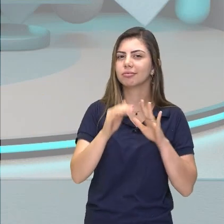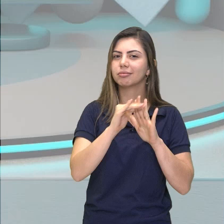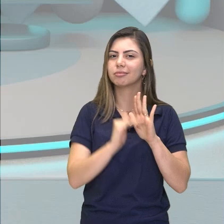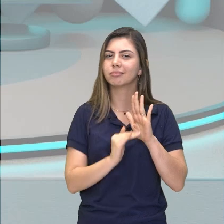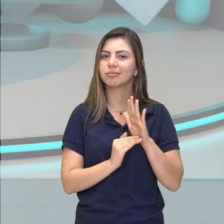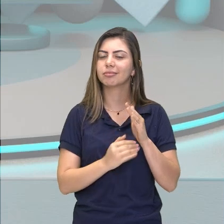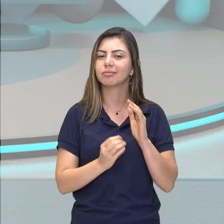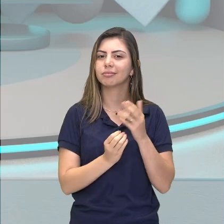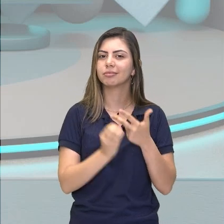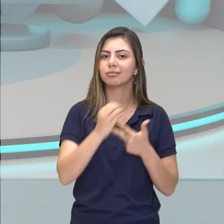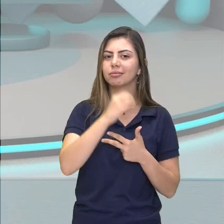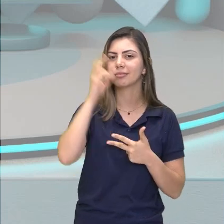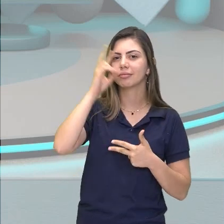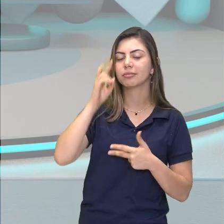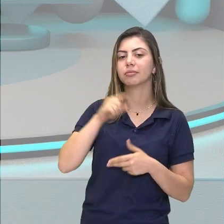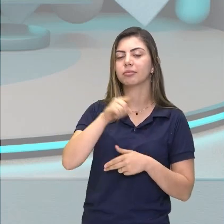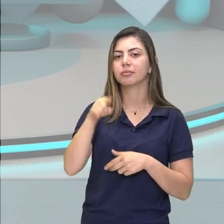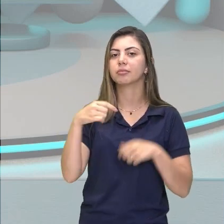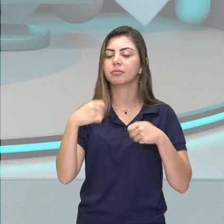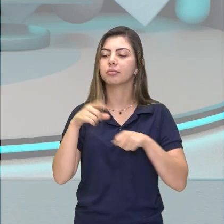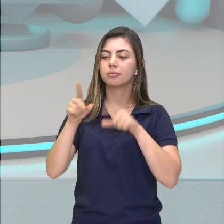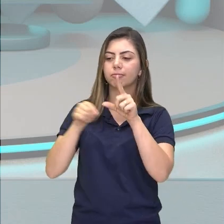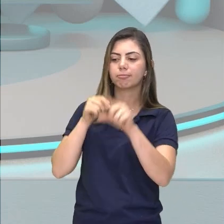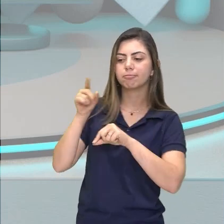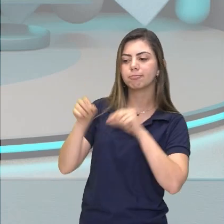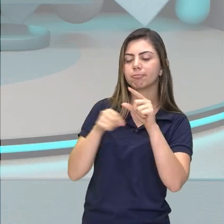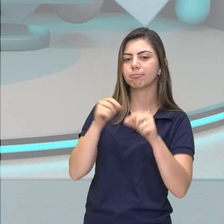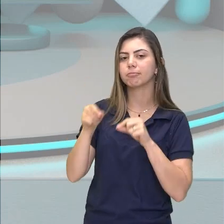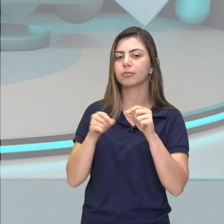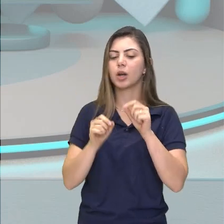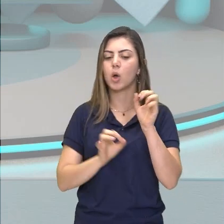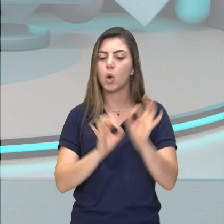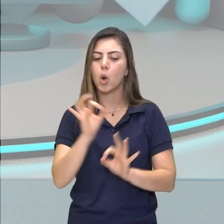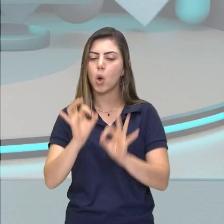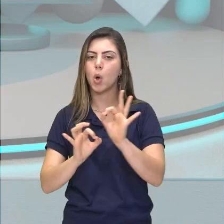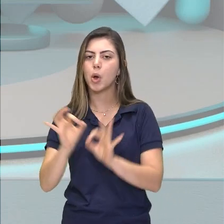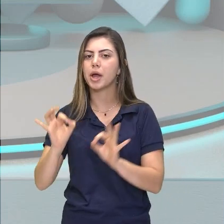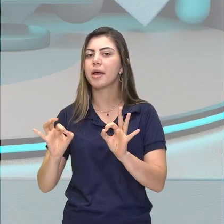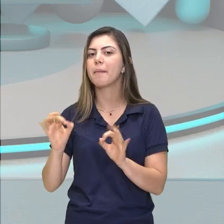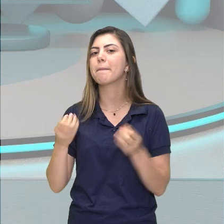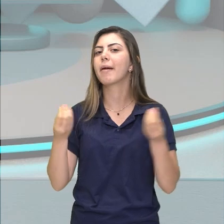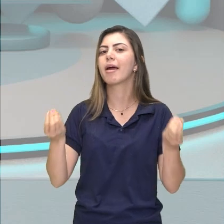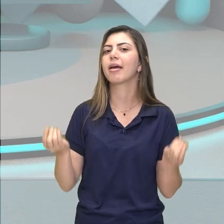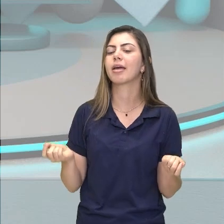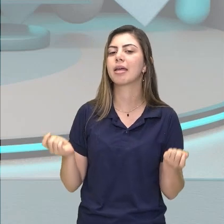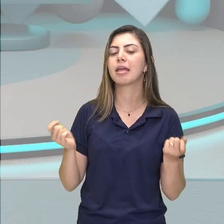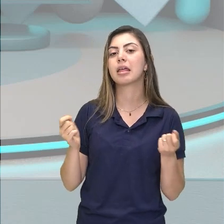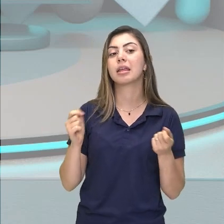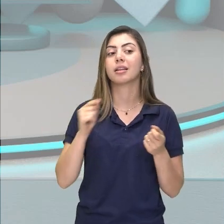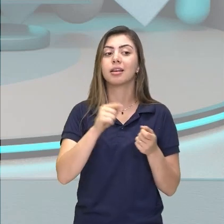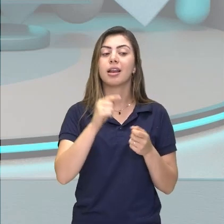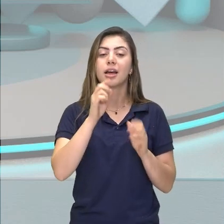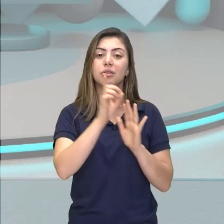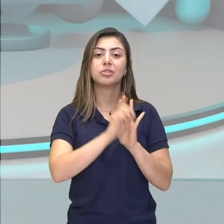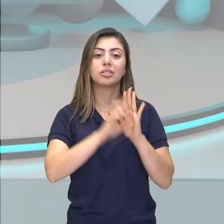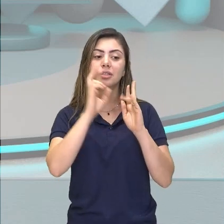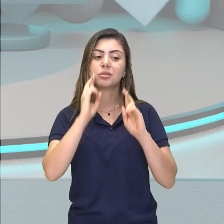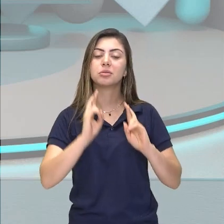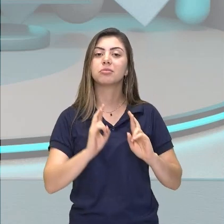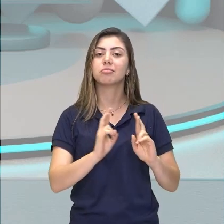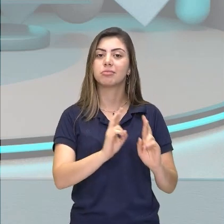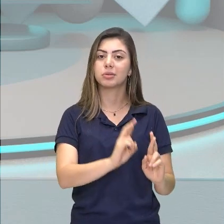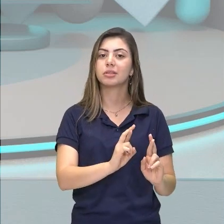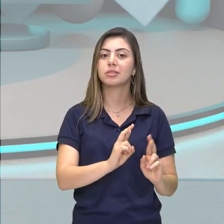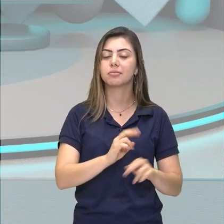nós temos a questão de você selecionar, organizar esses argumentos justamente para que não atinja a questão dos direitos humanos, tá